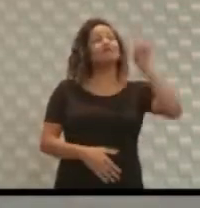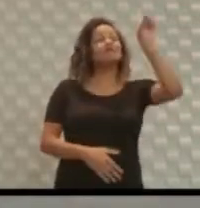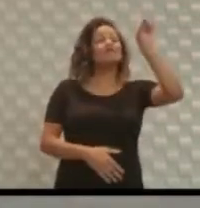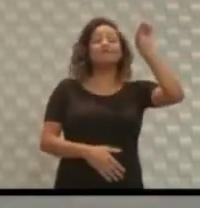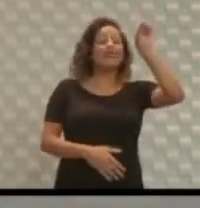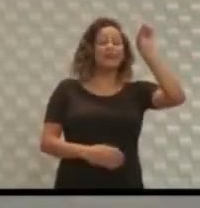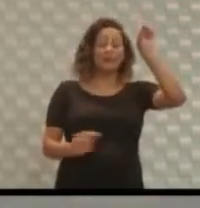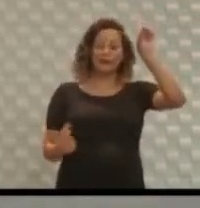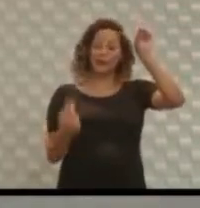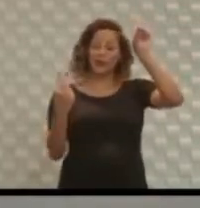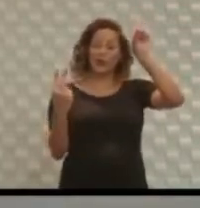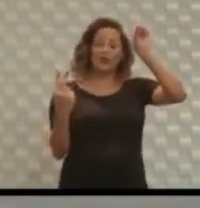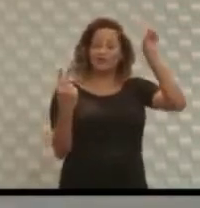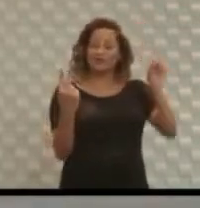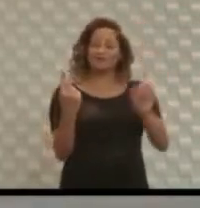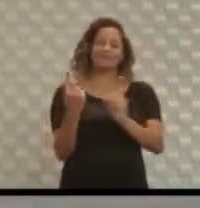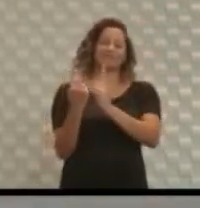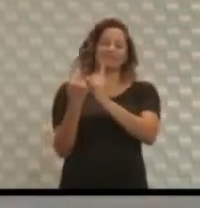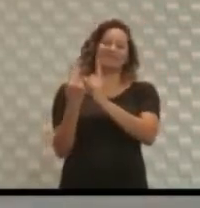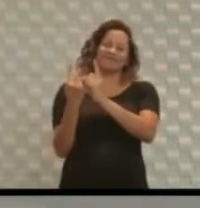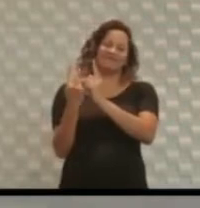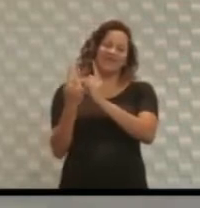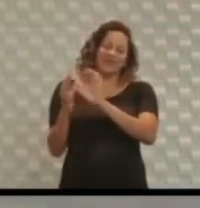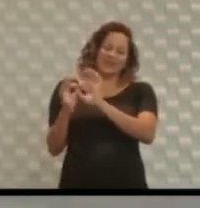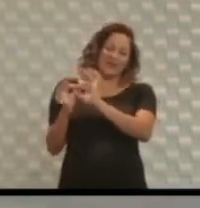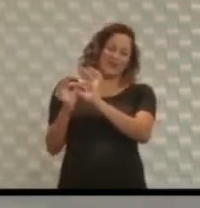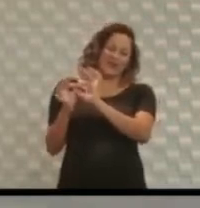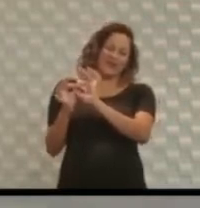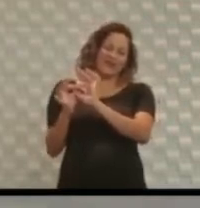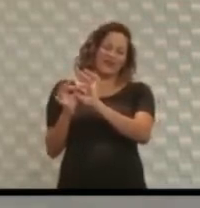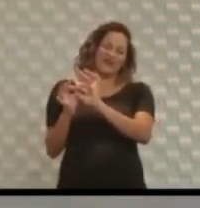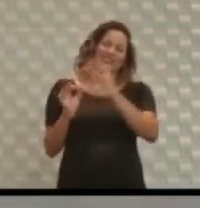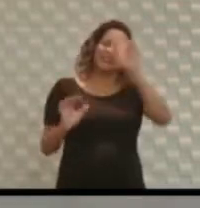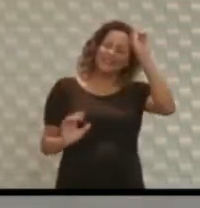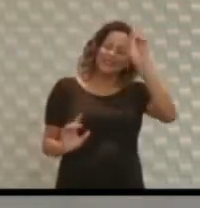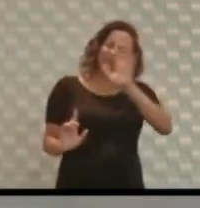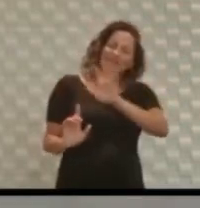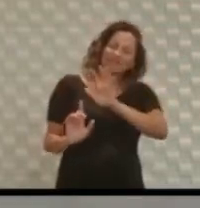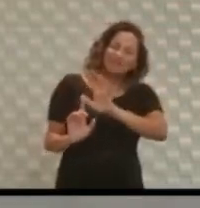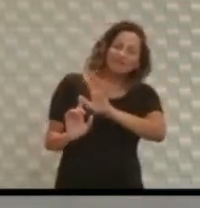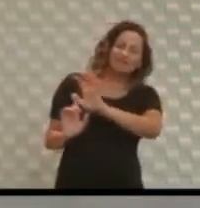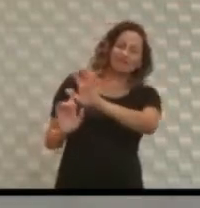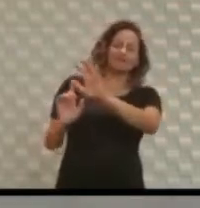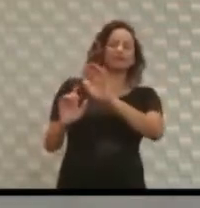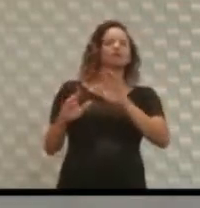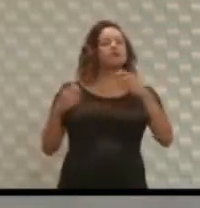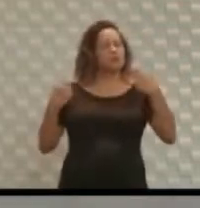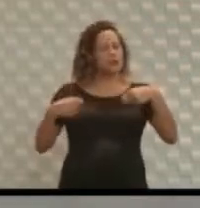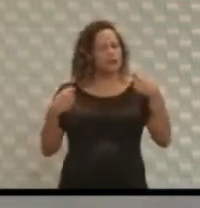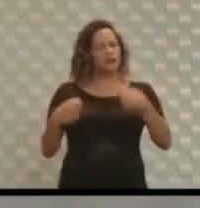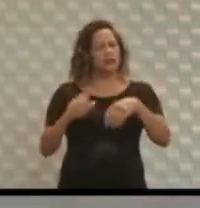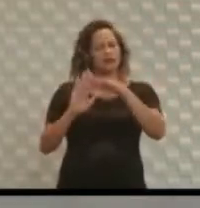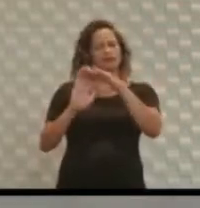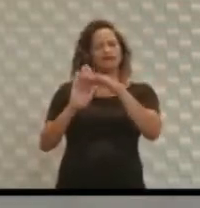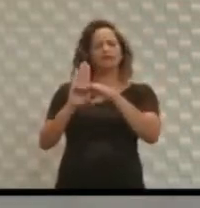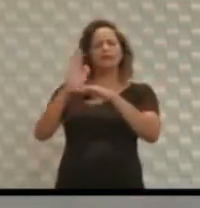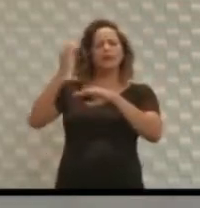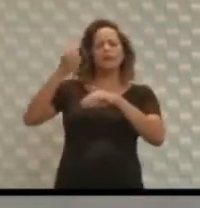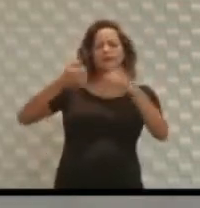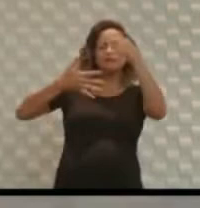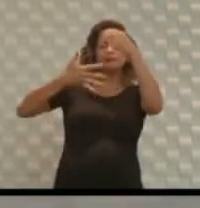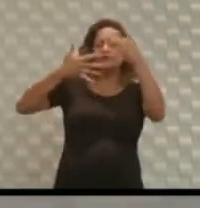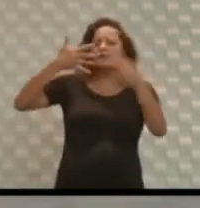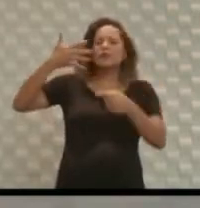participa e que Deus vai trabalhando ao longo do tempo. Então, prioridades, tem que ser as prioridades em comum, em